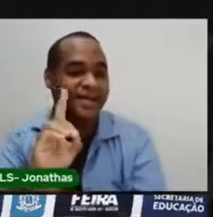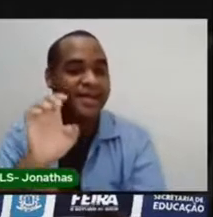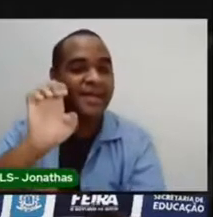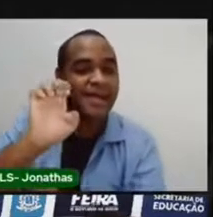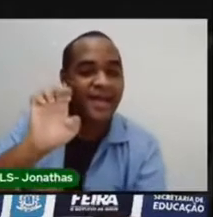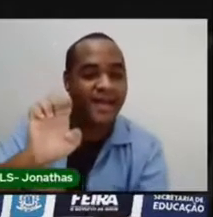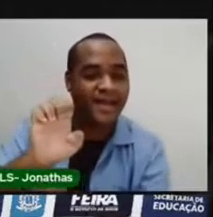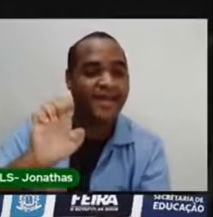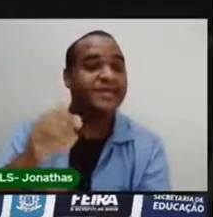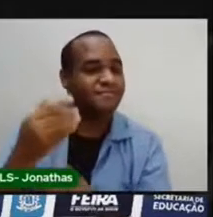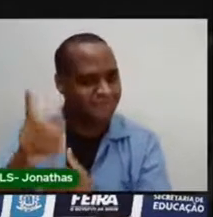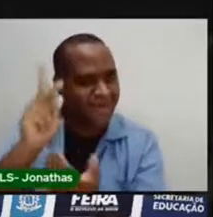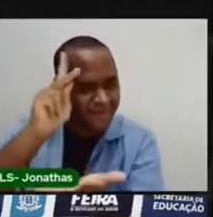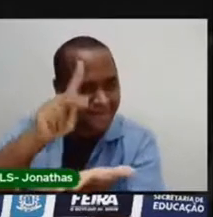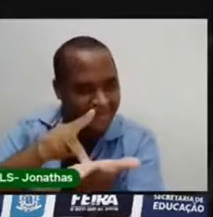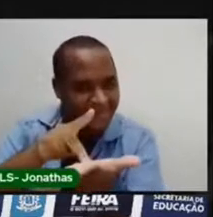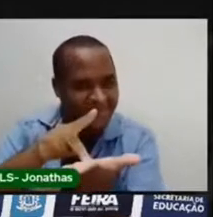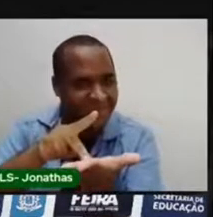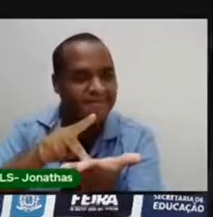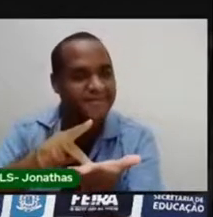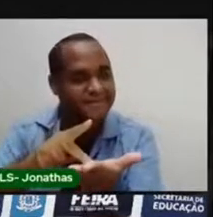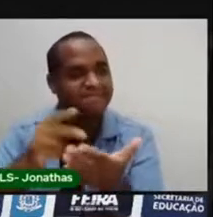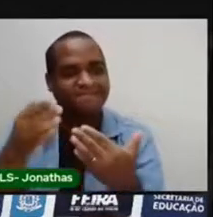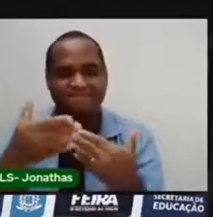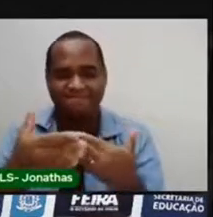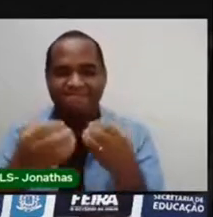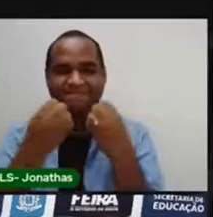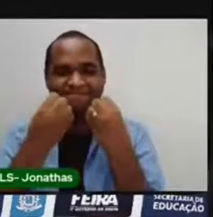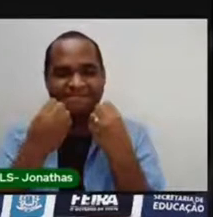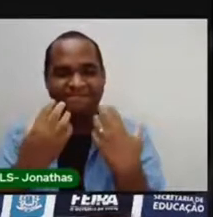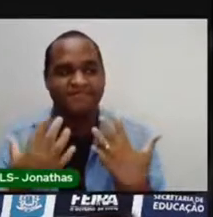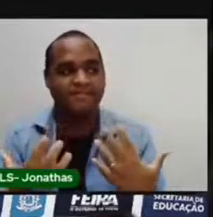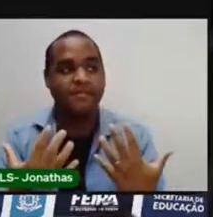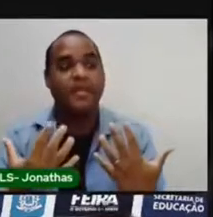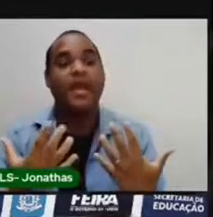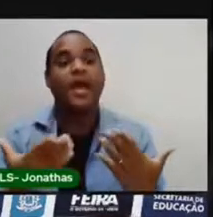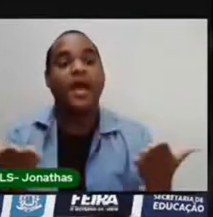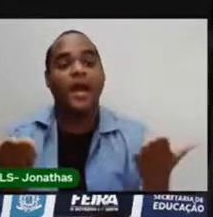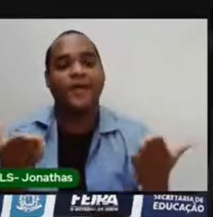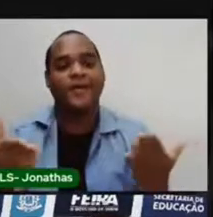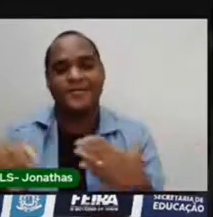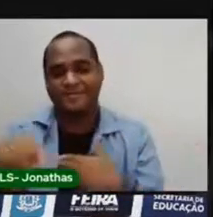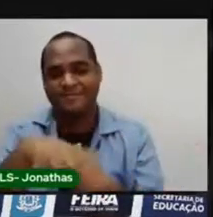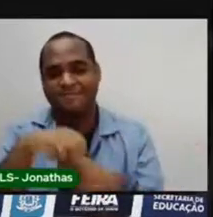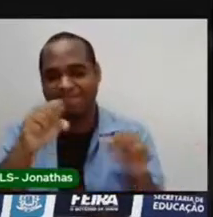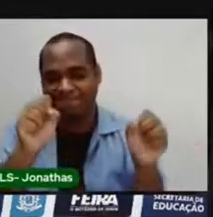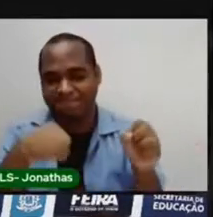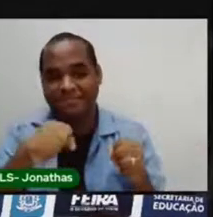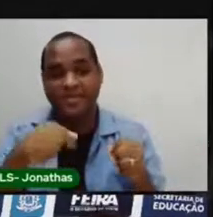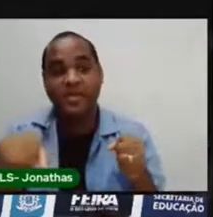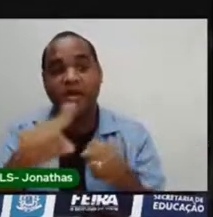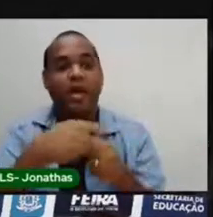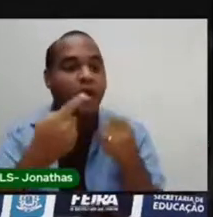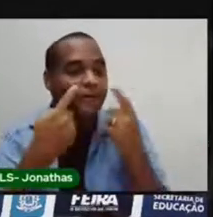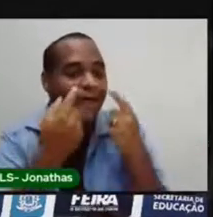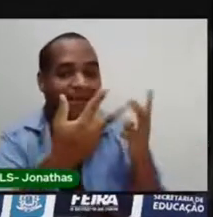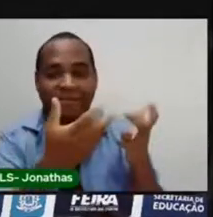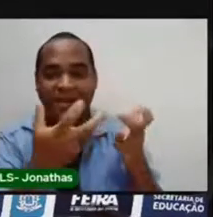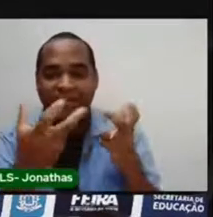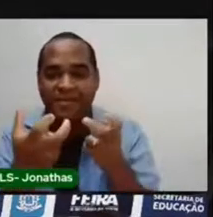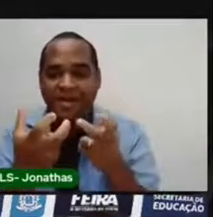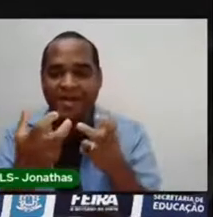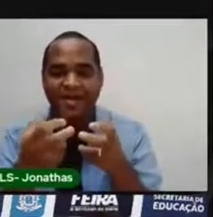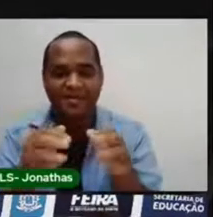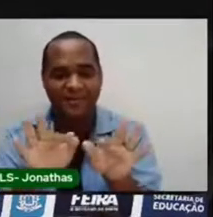C, D. Não é verdade? Muito bem. E agora sim. A gente vai ver as